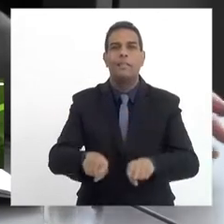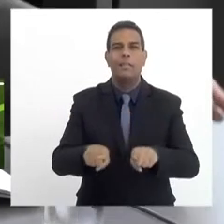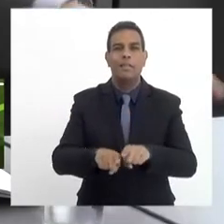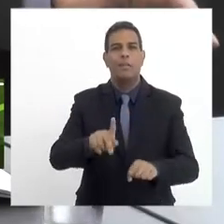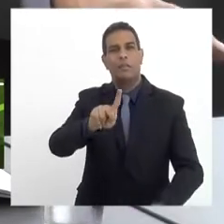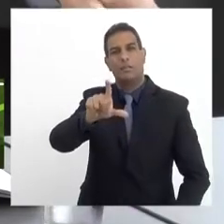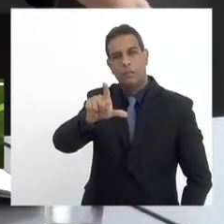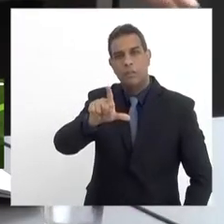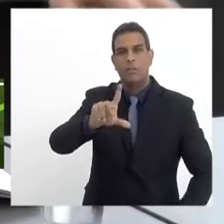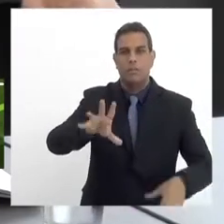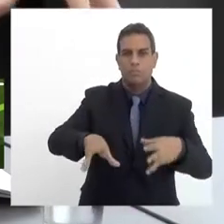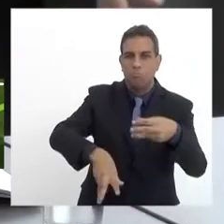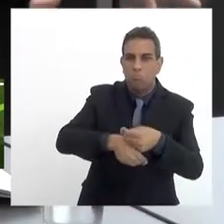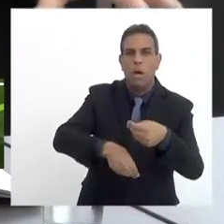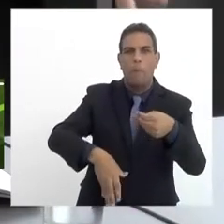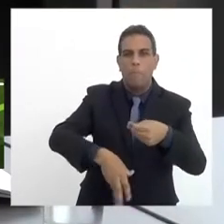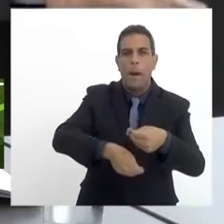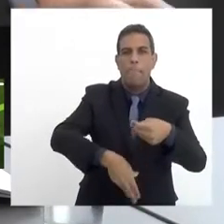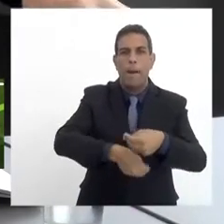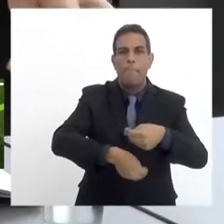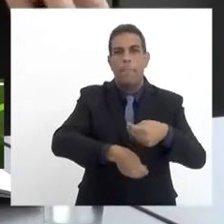projeto recebeu emendas mais